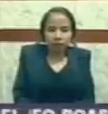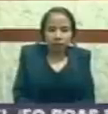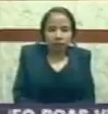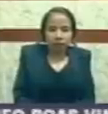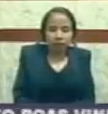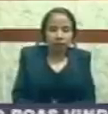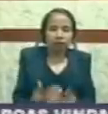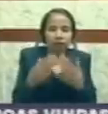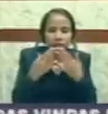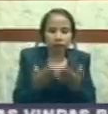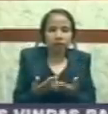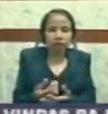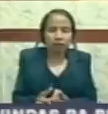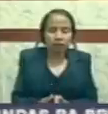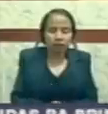Obrigado.